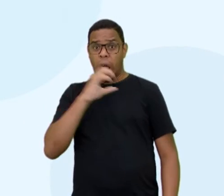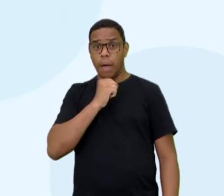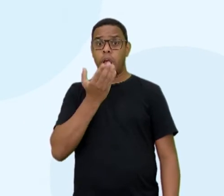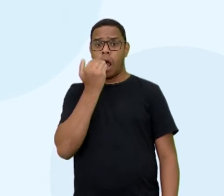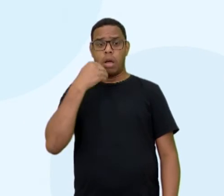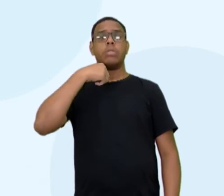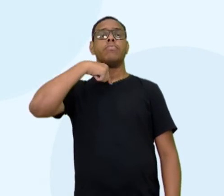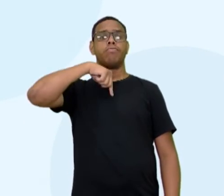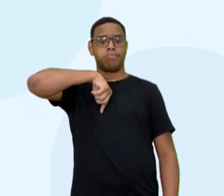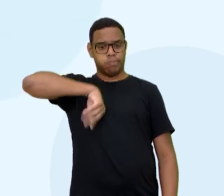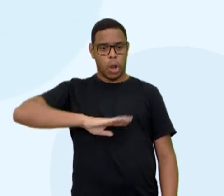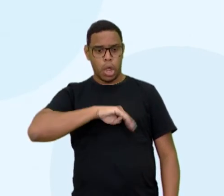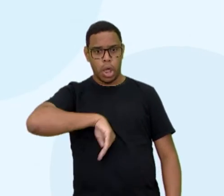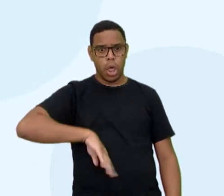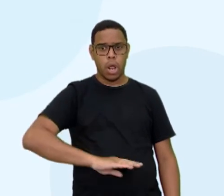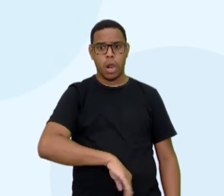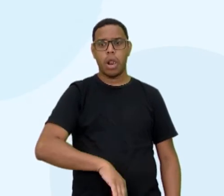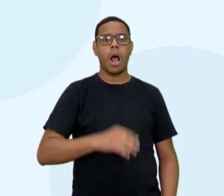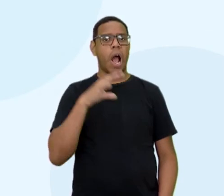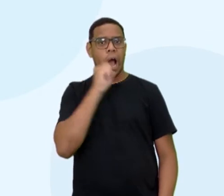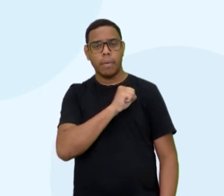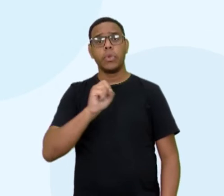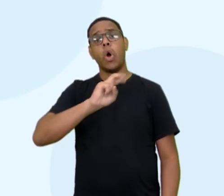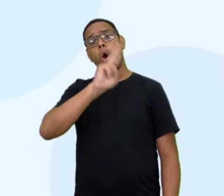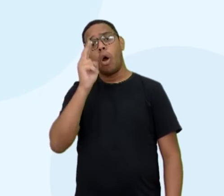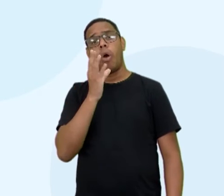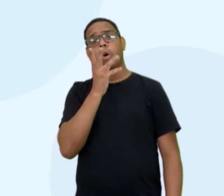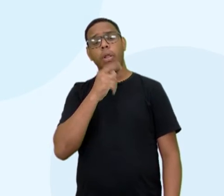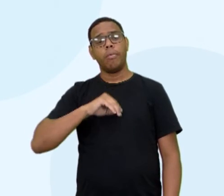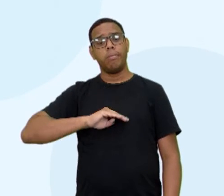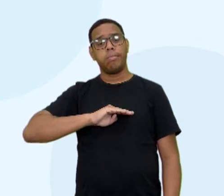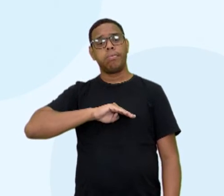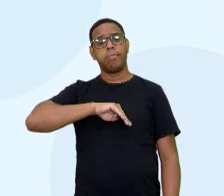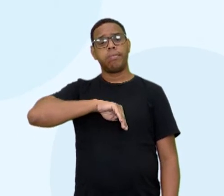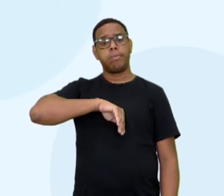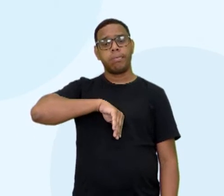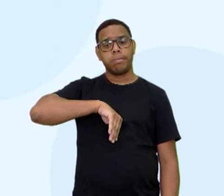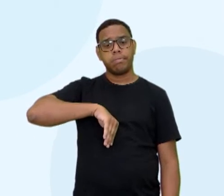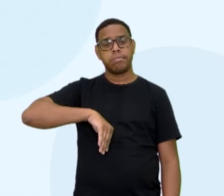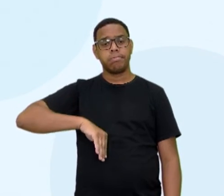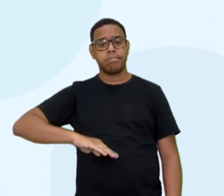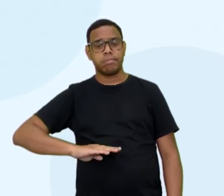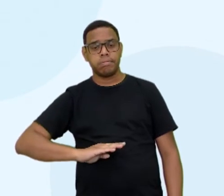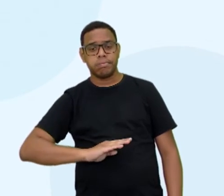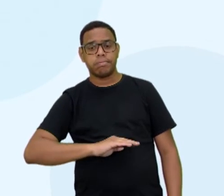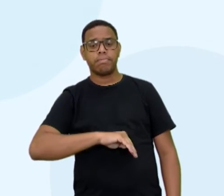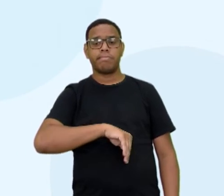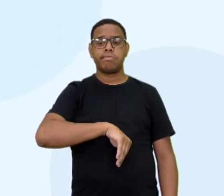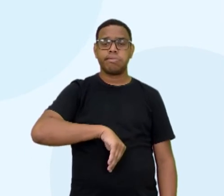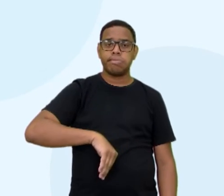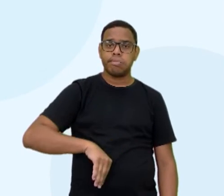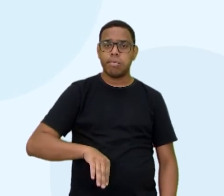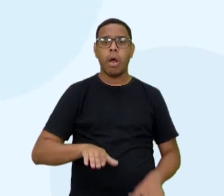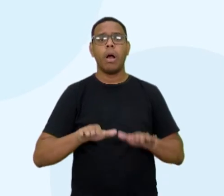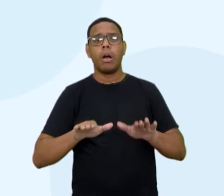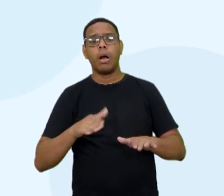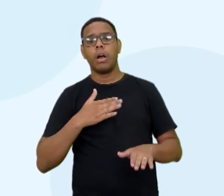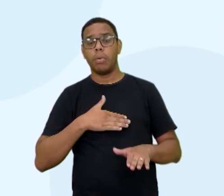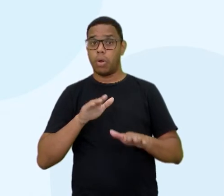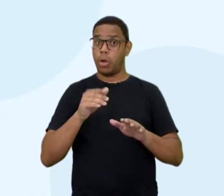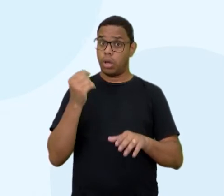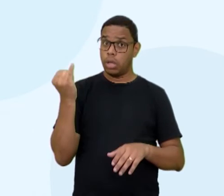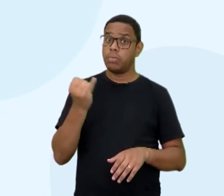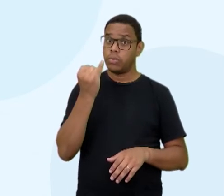sucos digestórios aí nos órgãos digestórios, né? Então, olha só que importante a participação